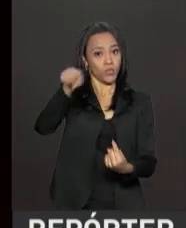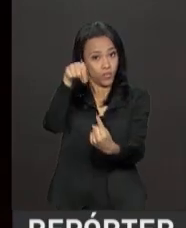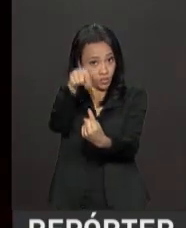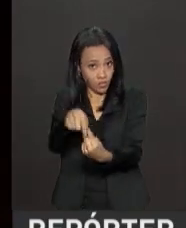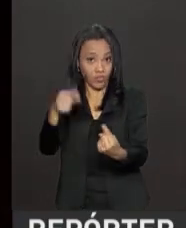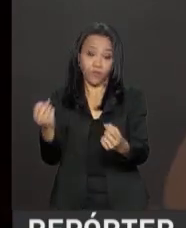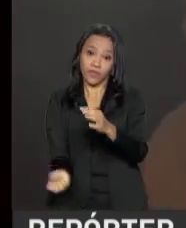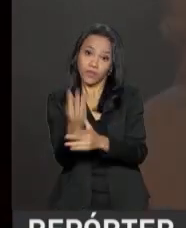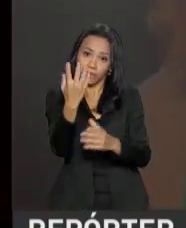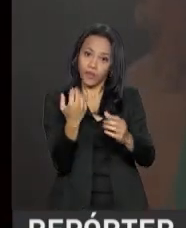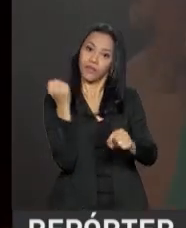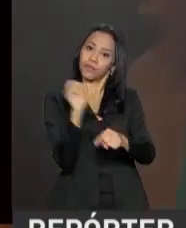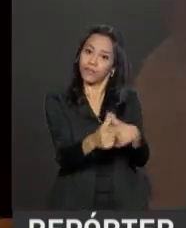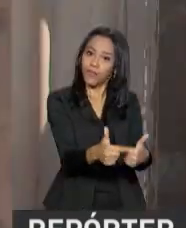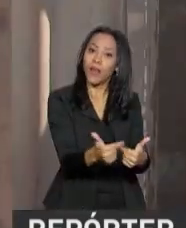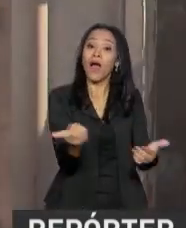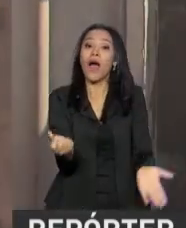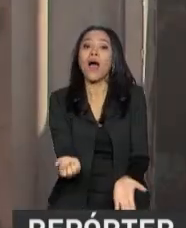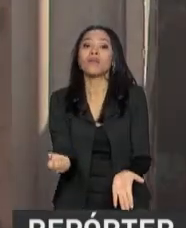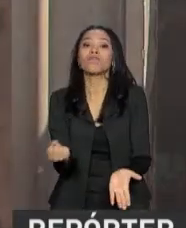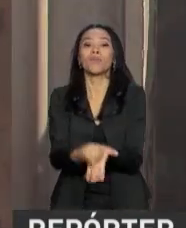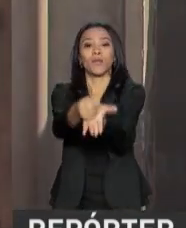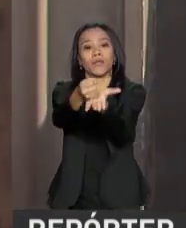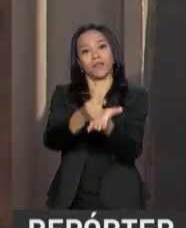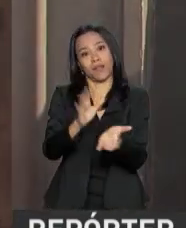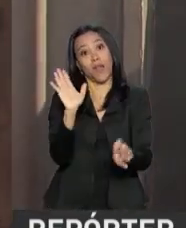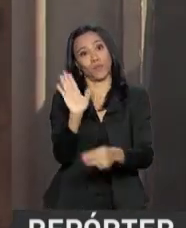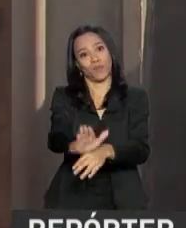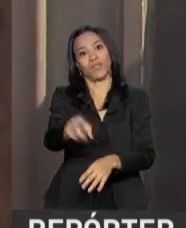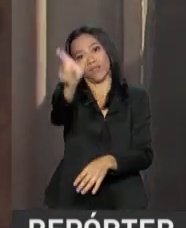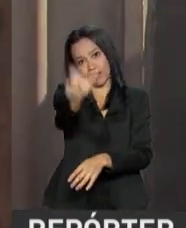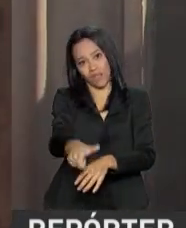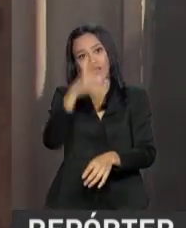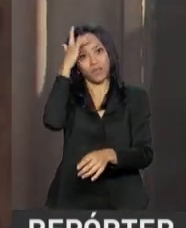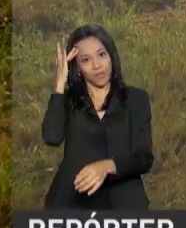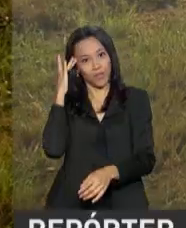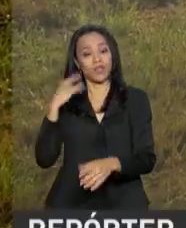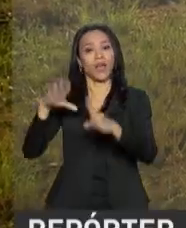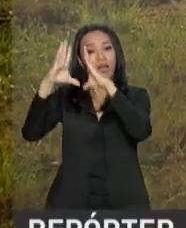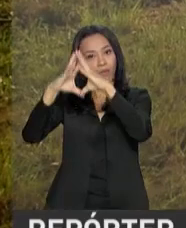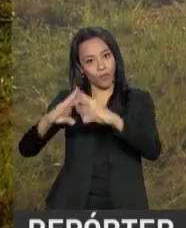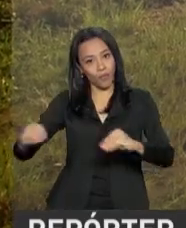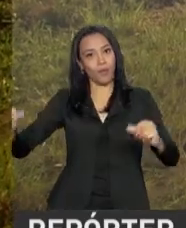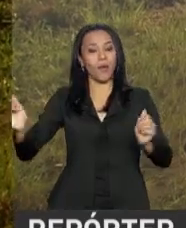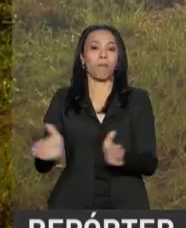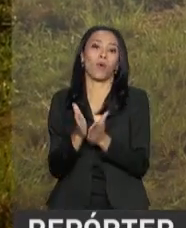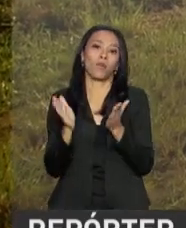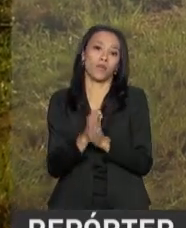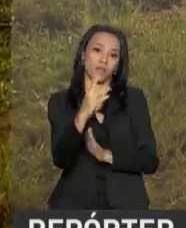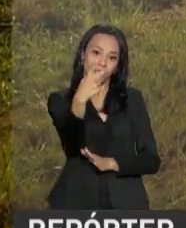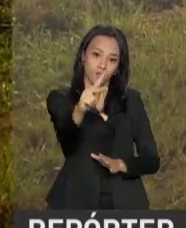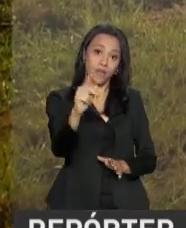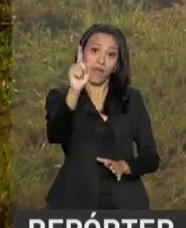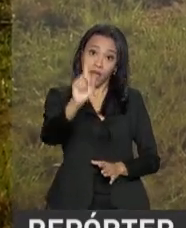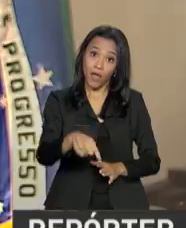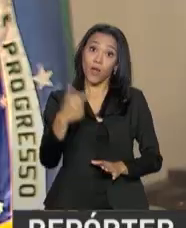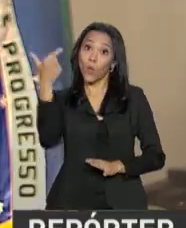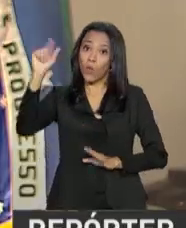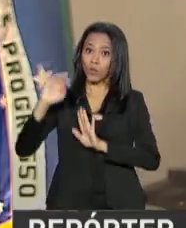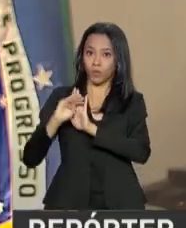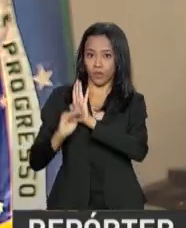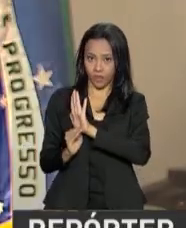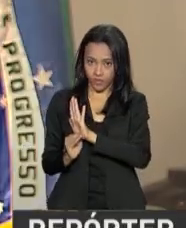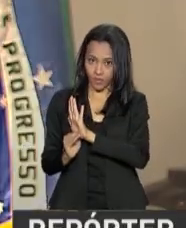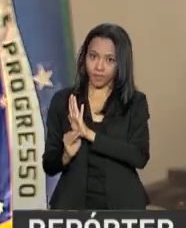ajudando essas pessoas a superarem a pobreza de forma sustentável é o caso do plano progredir o